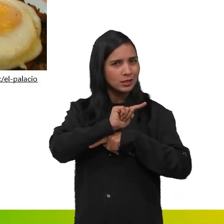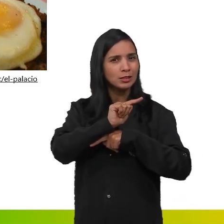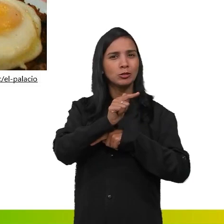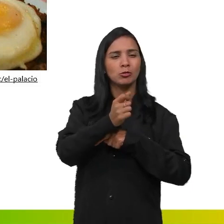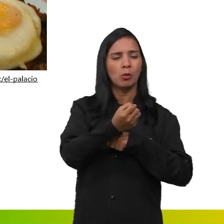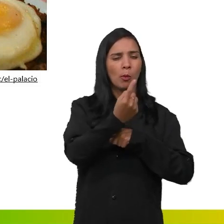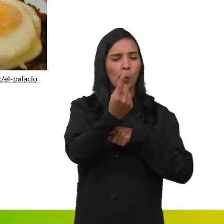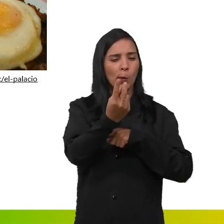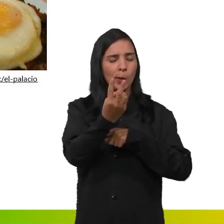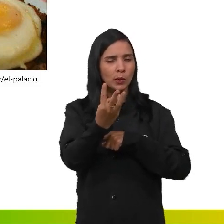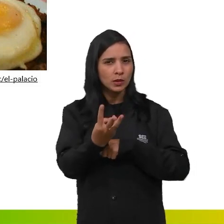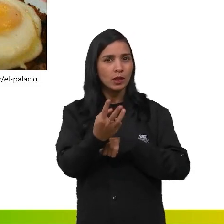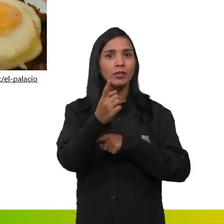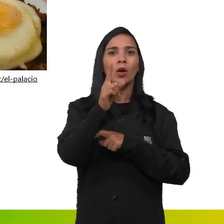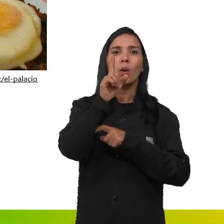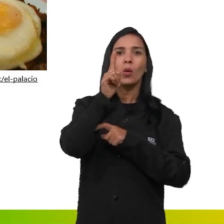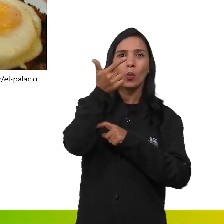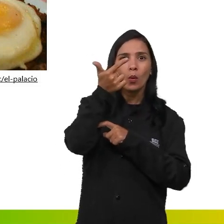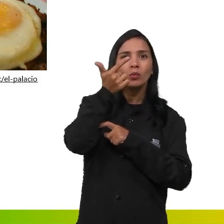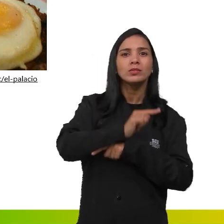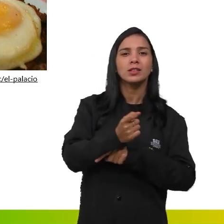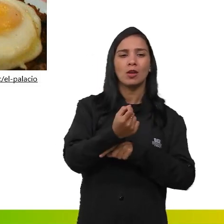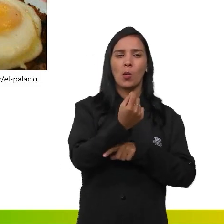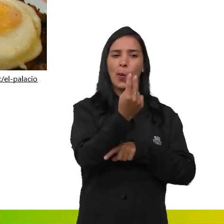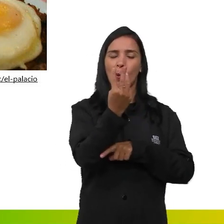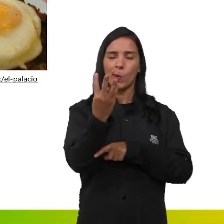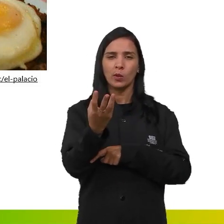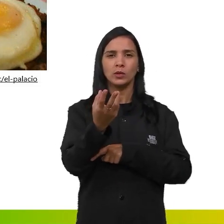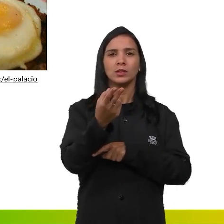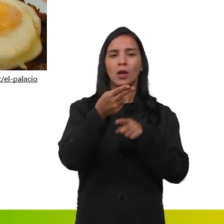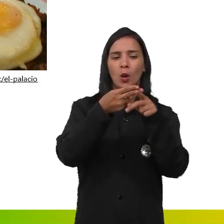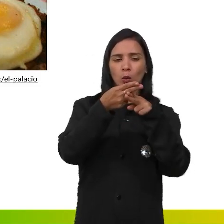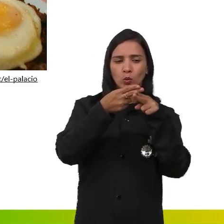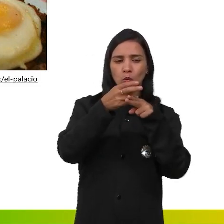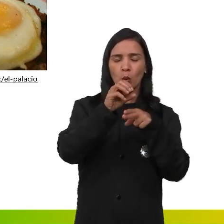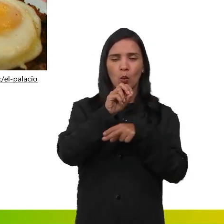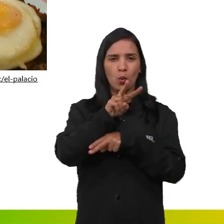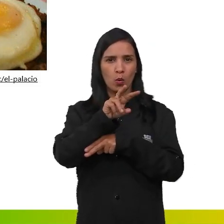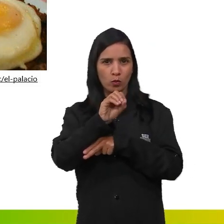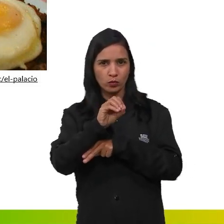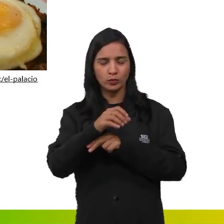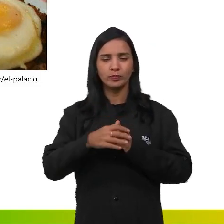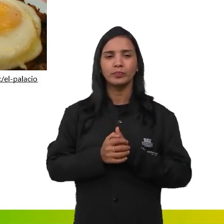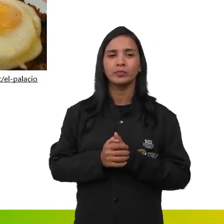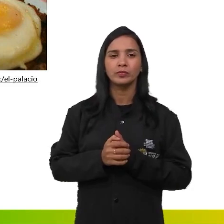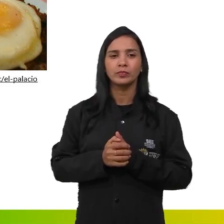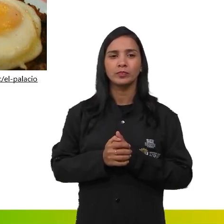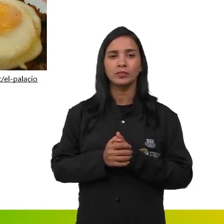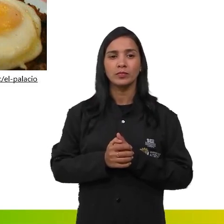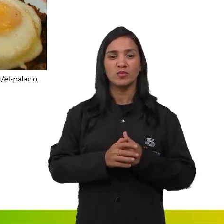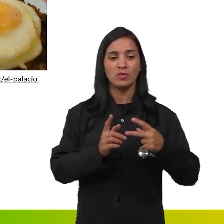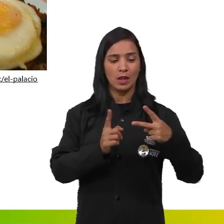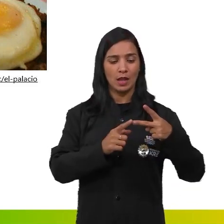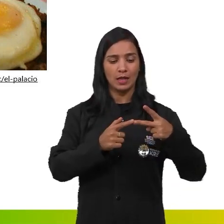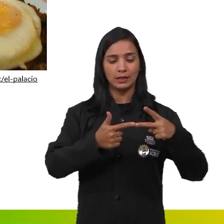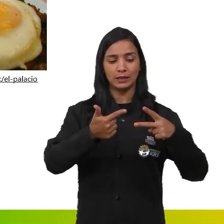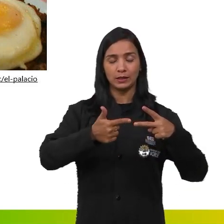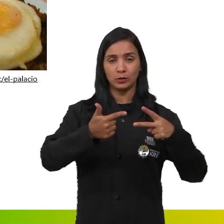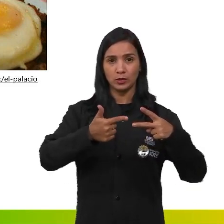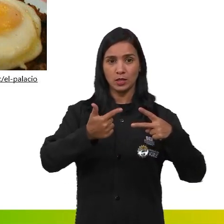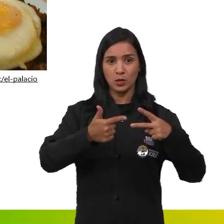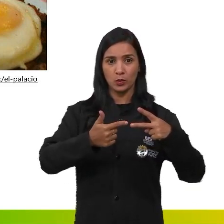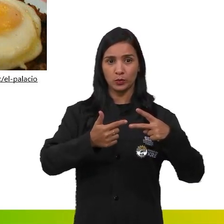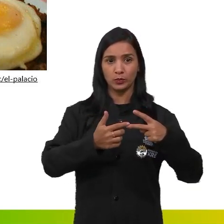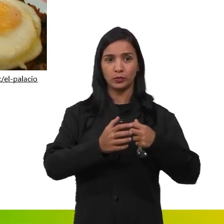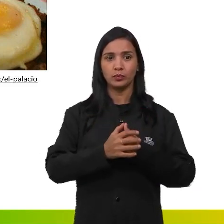temos aí algo que é contável. Na segunda frase, nós temos aí a palavra wine,